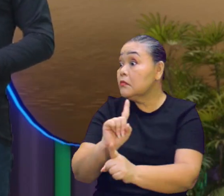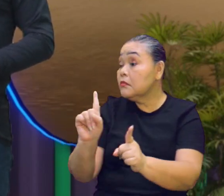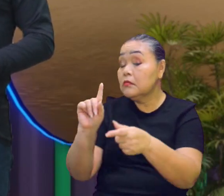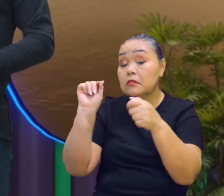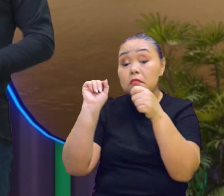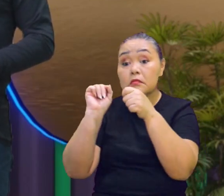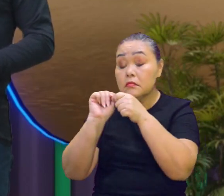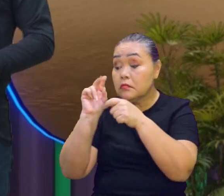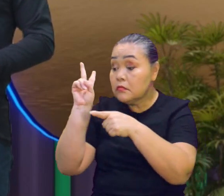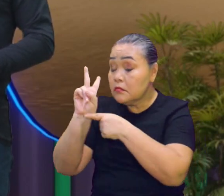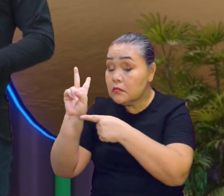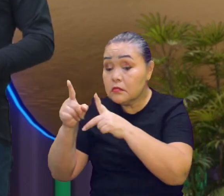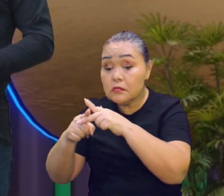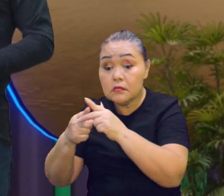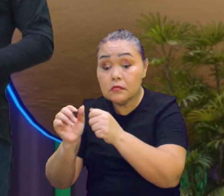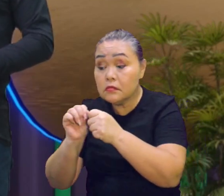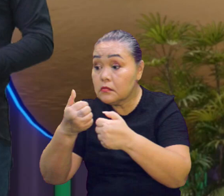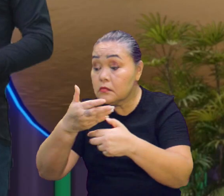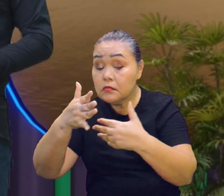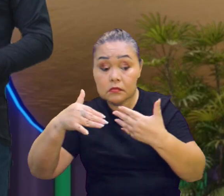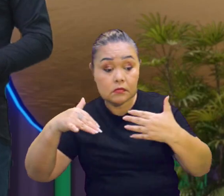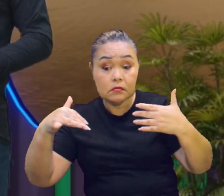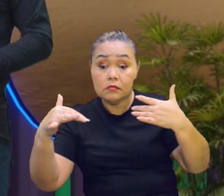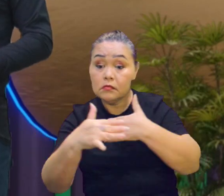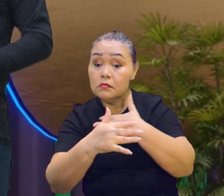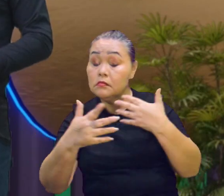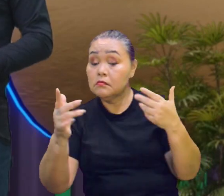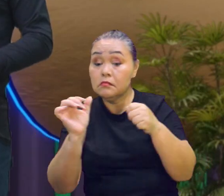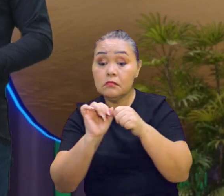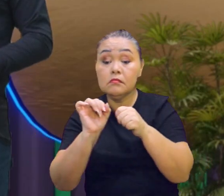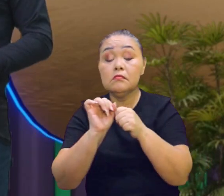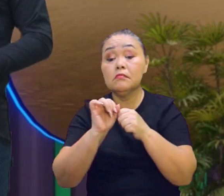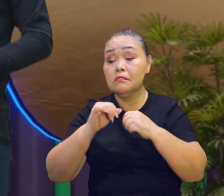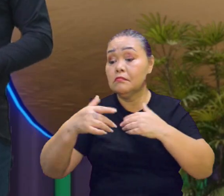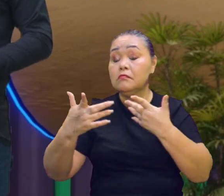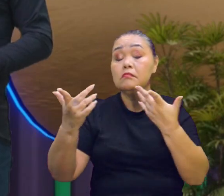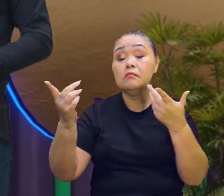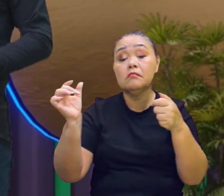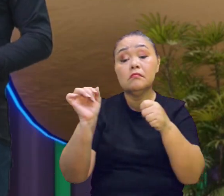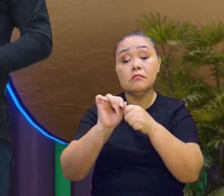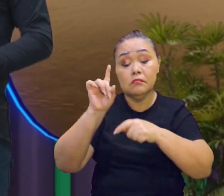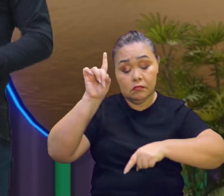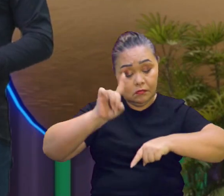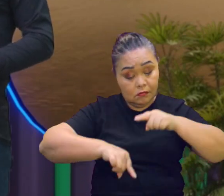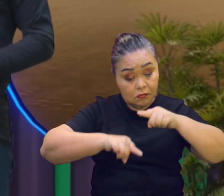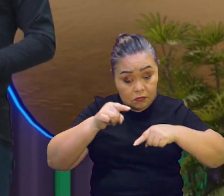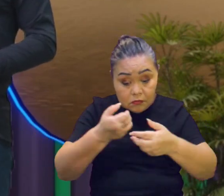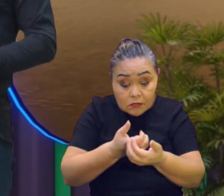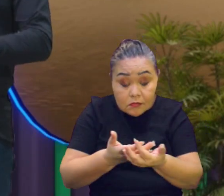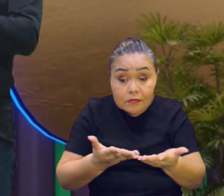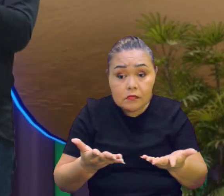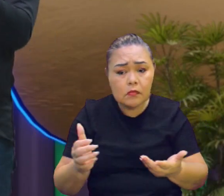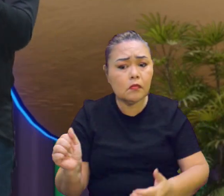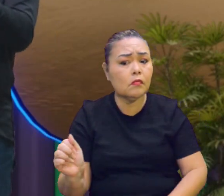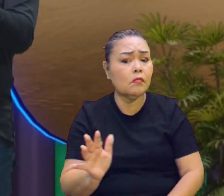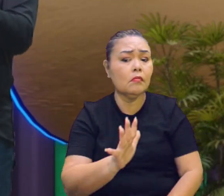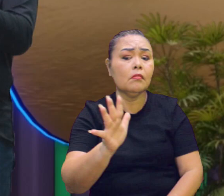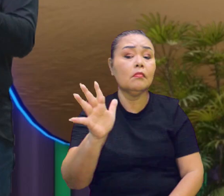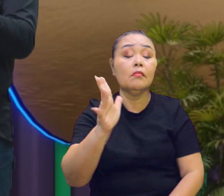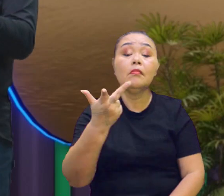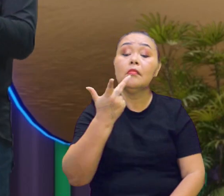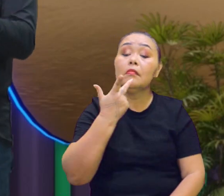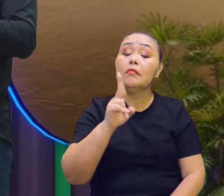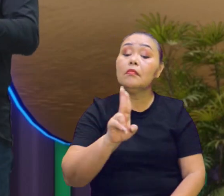né, fazer essa manutenção nessa grande malha viária. Então, isso tudo faz com que os produtos fiquem caros para nós. Aí, o nome disso que a gente